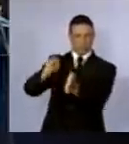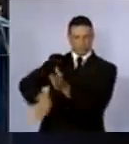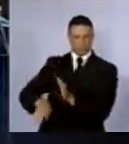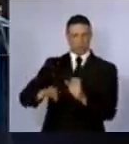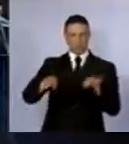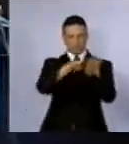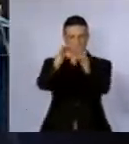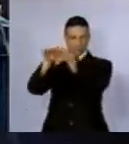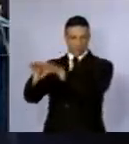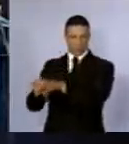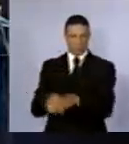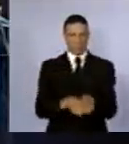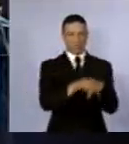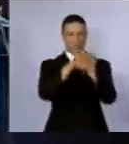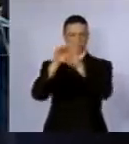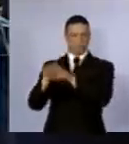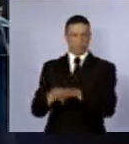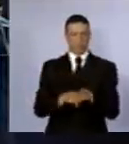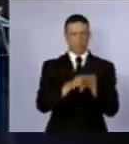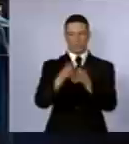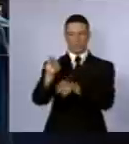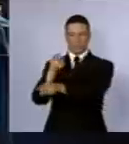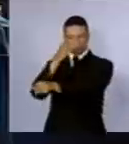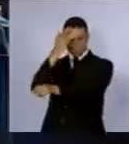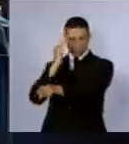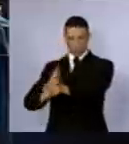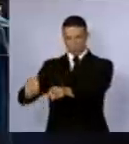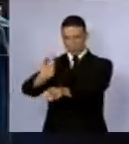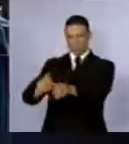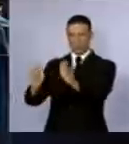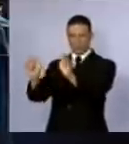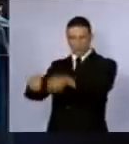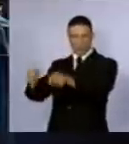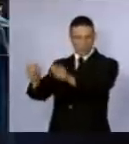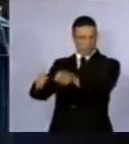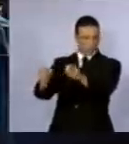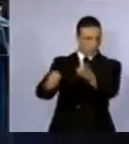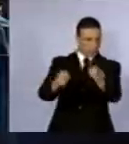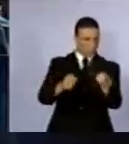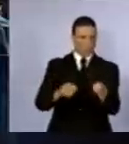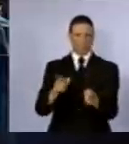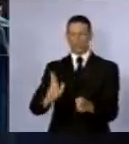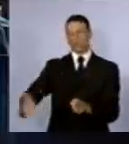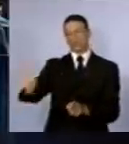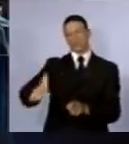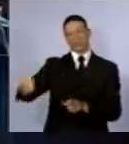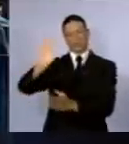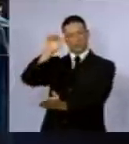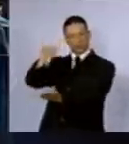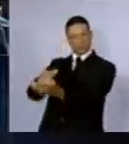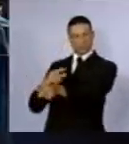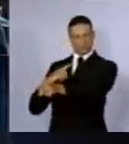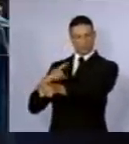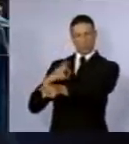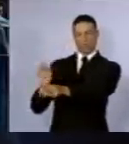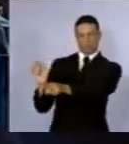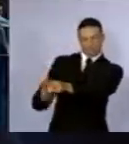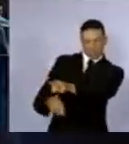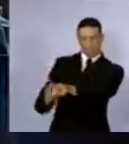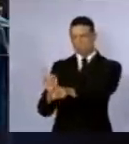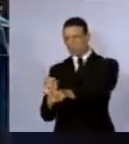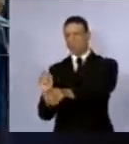padrão que seja realmente acessível aos usuários, né, aos clientes, aos consumidores finais, né.